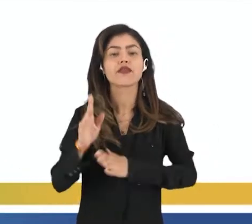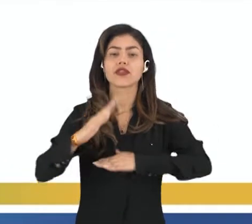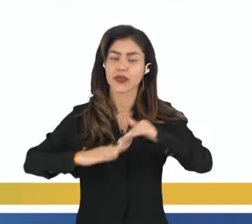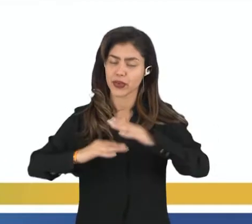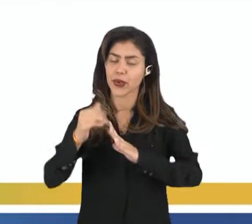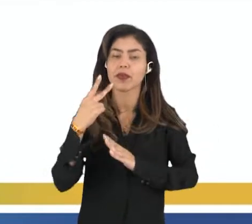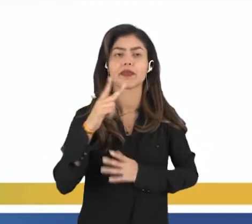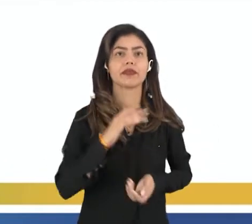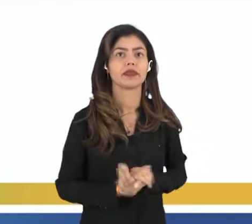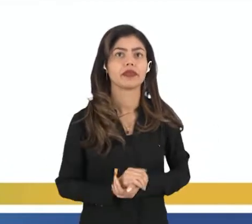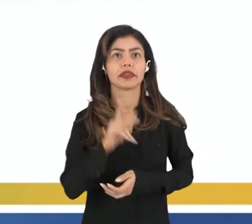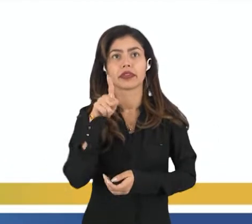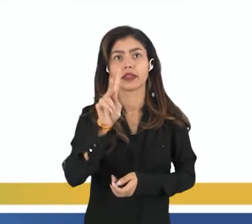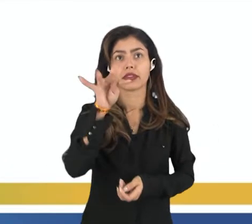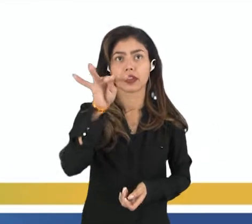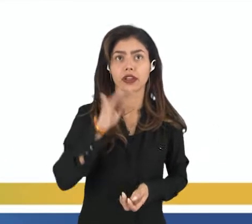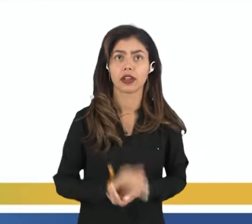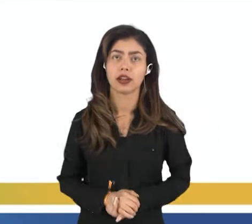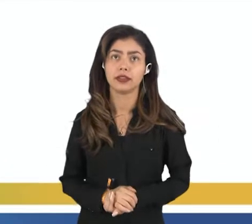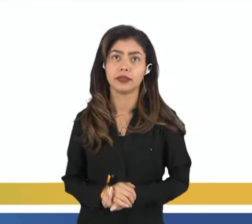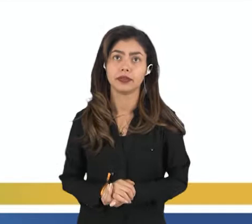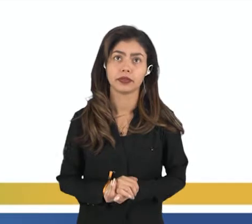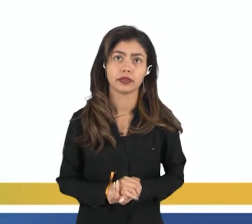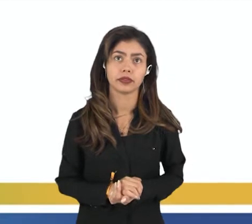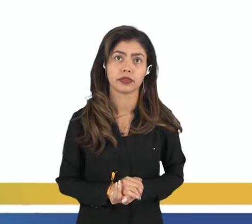segurança, chamado kit arvorismo. O kit